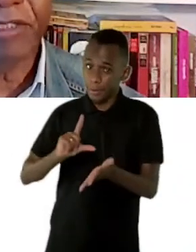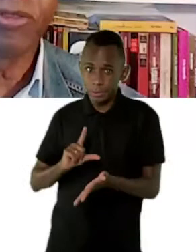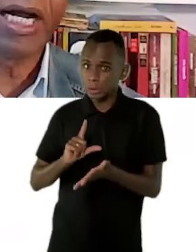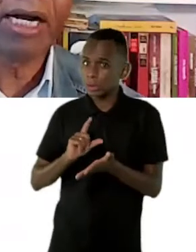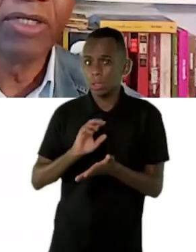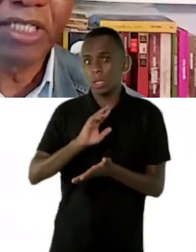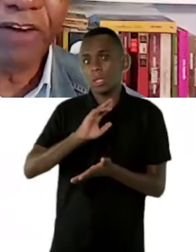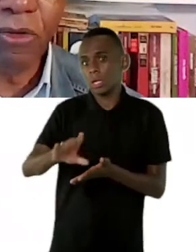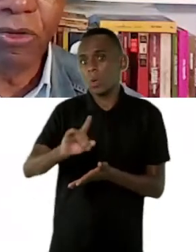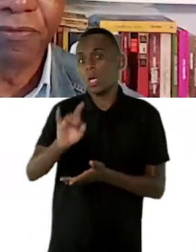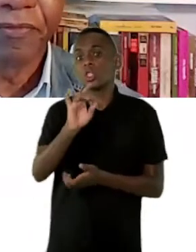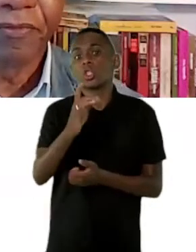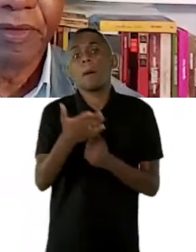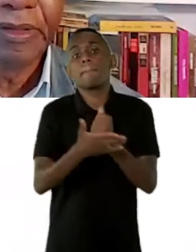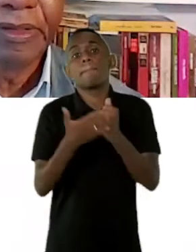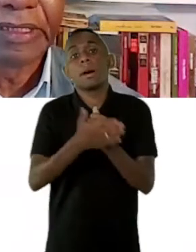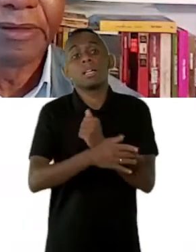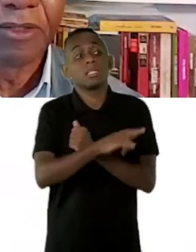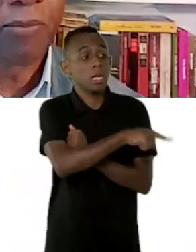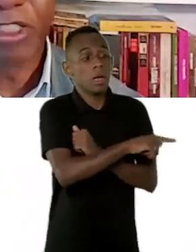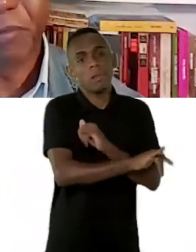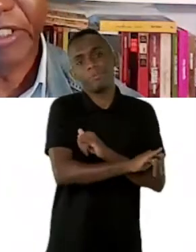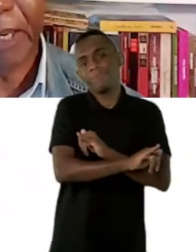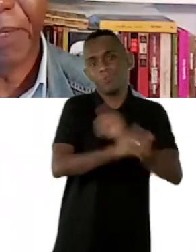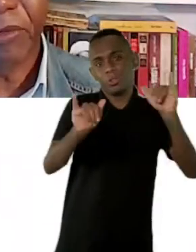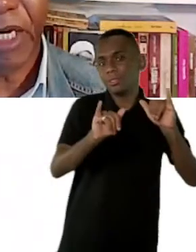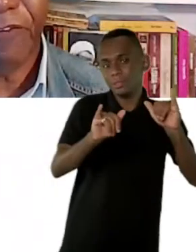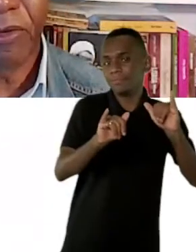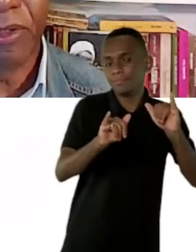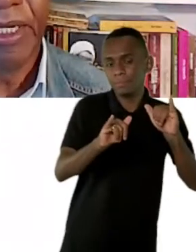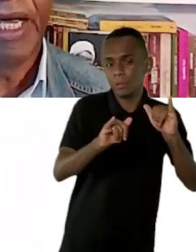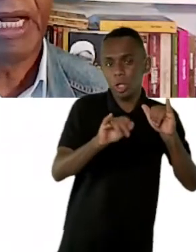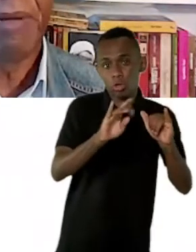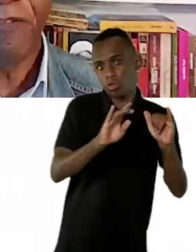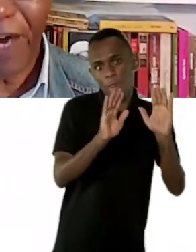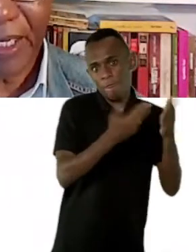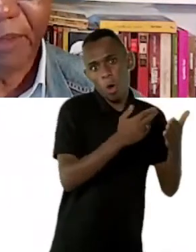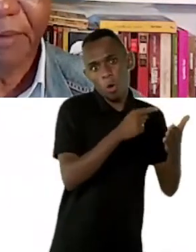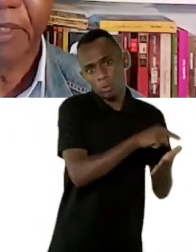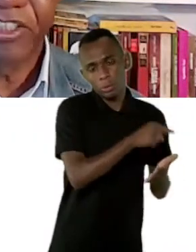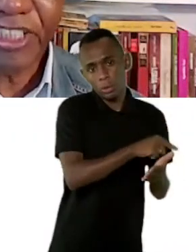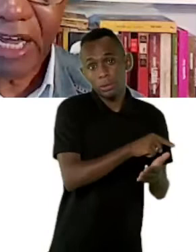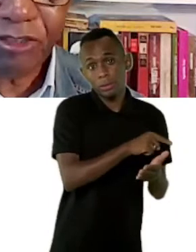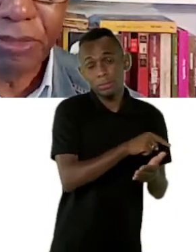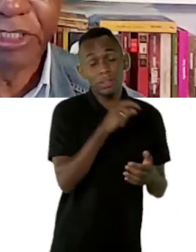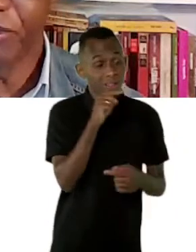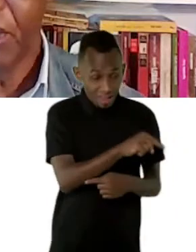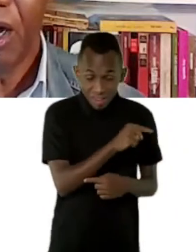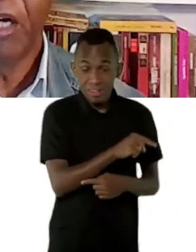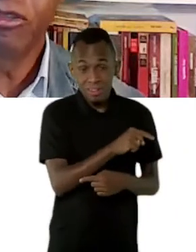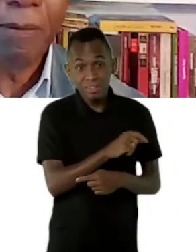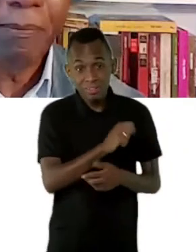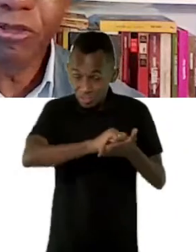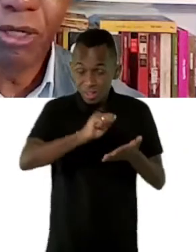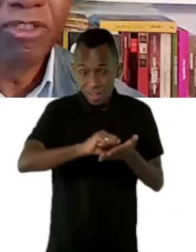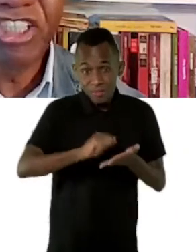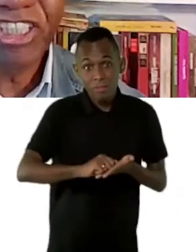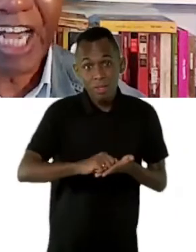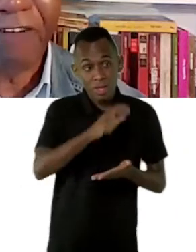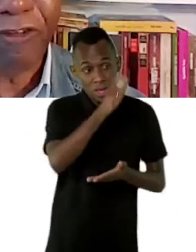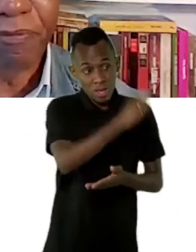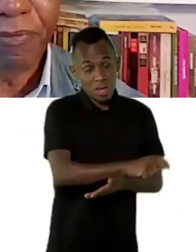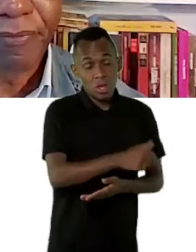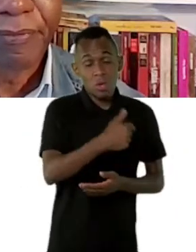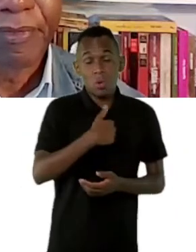basear apenas no que a Carolina falou. Né? Não pode se basear apenas no que ela falou. Ela mesmo fala, ela escreve sobre isso. Eu sou uma pessoa